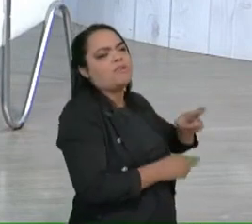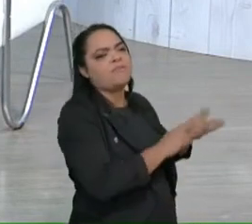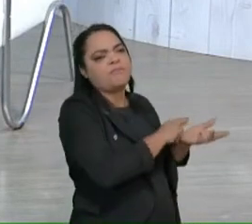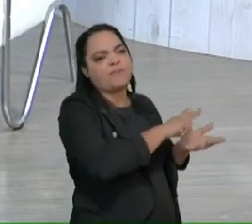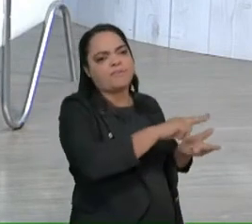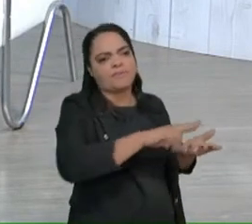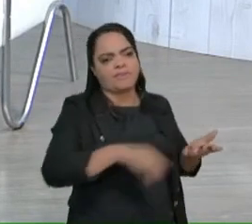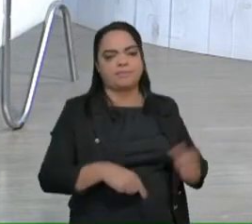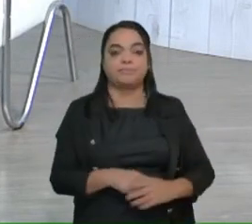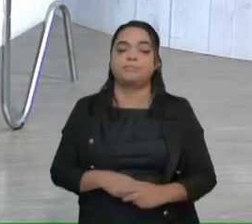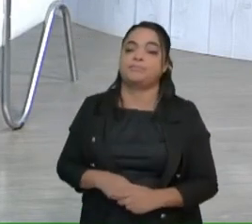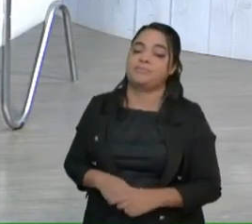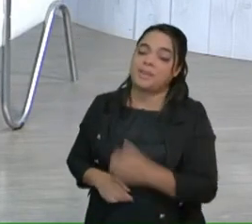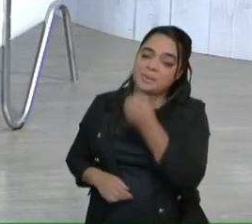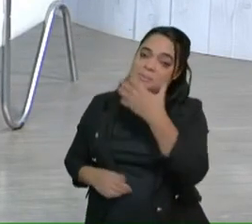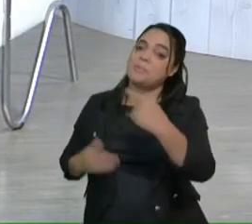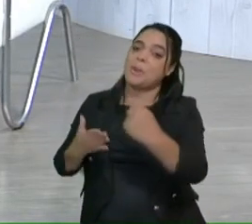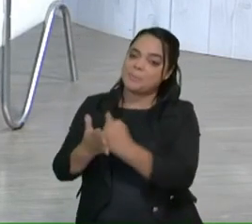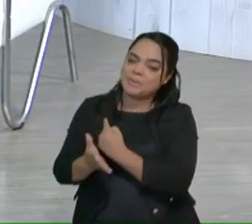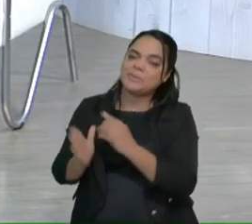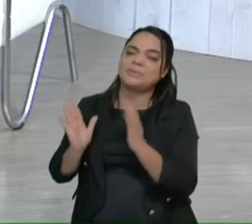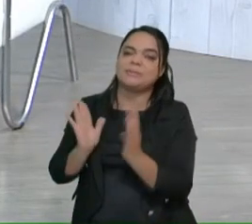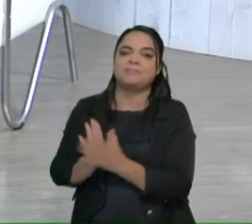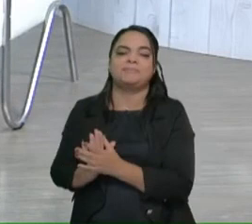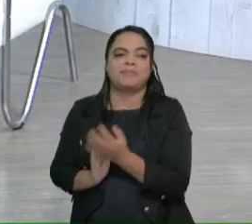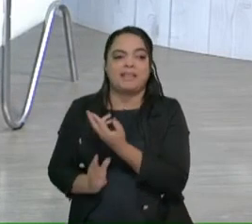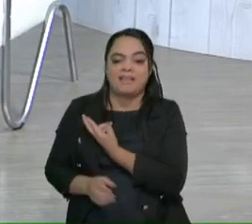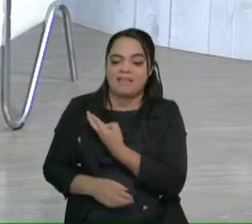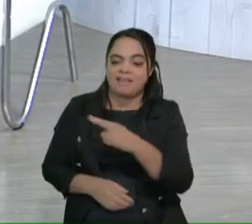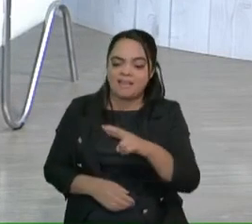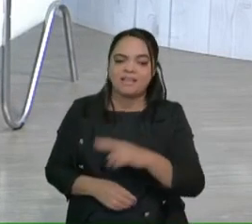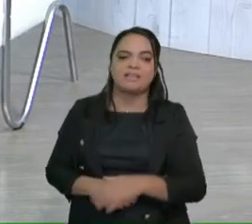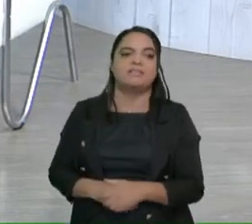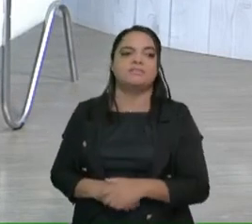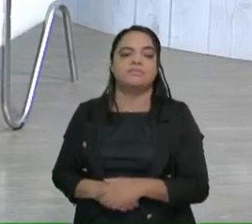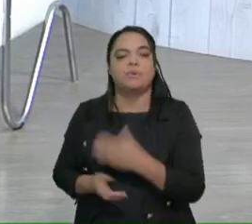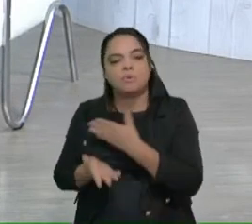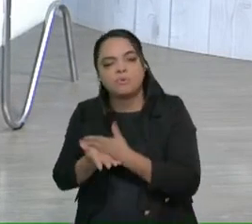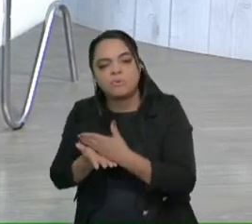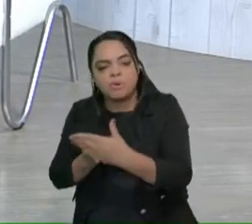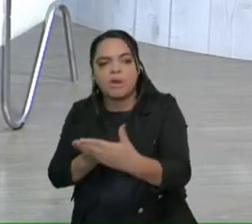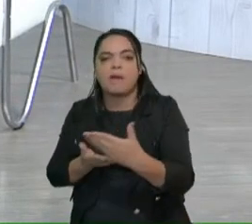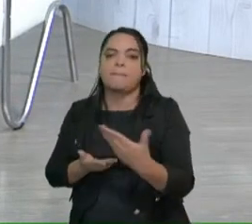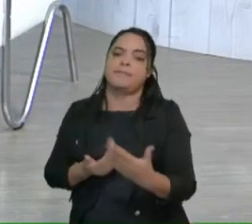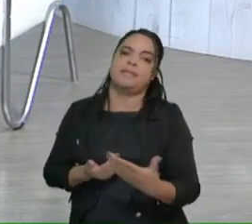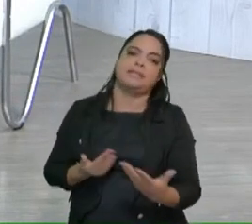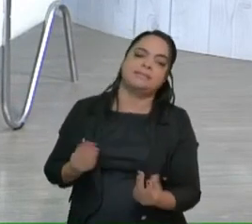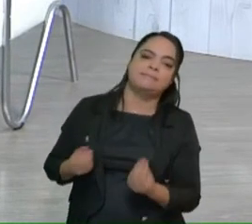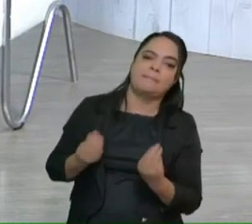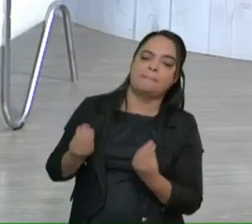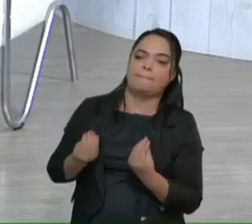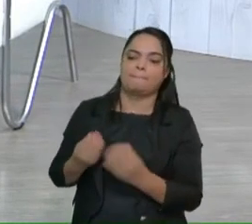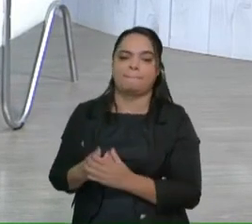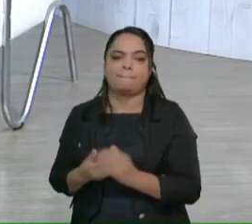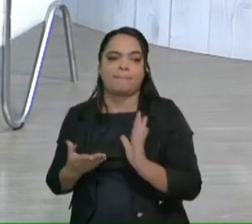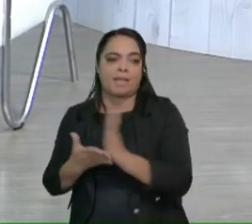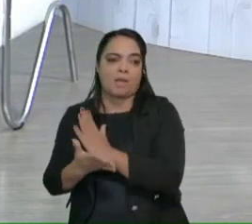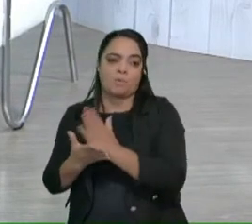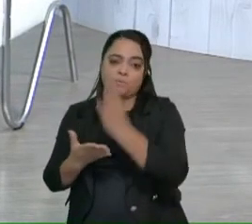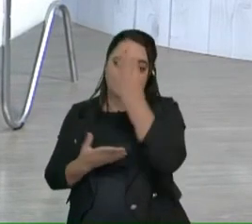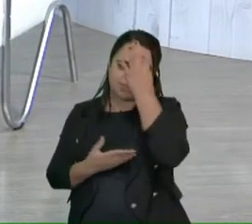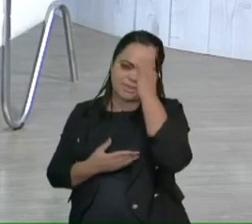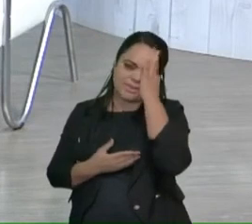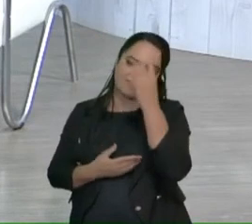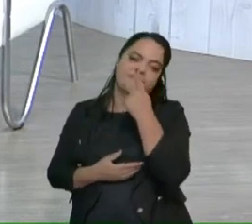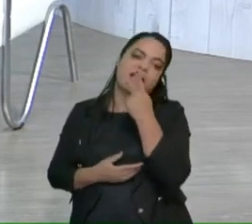tá essa é uma boa pergunta né as religiões elas surgem eh segundo algumas teorias né